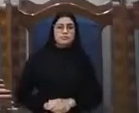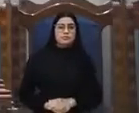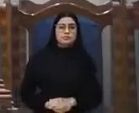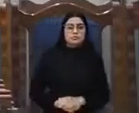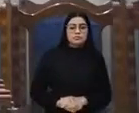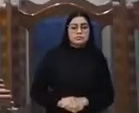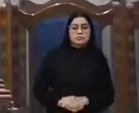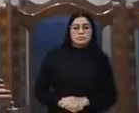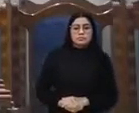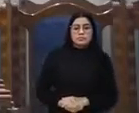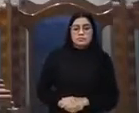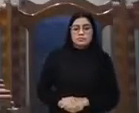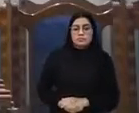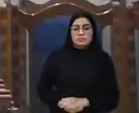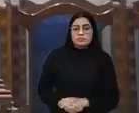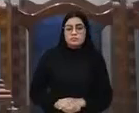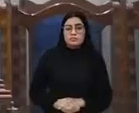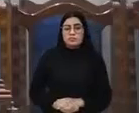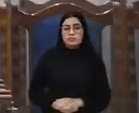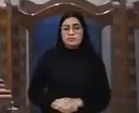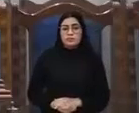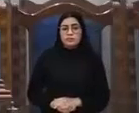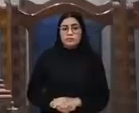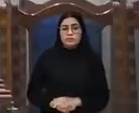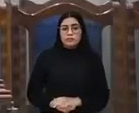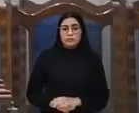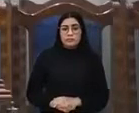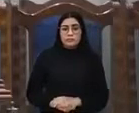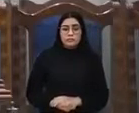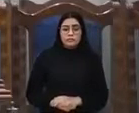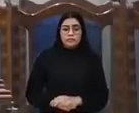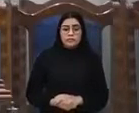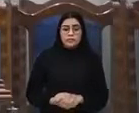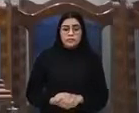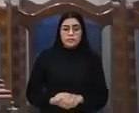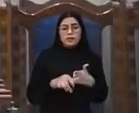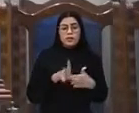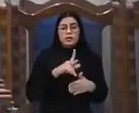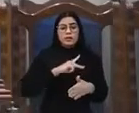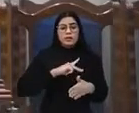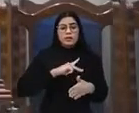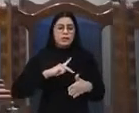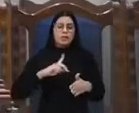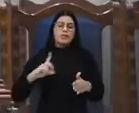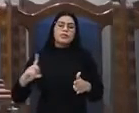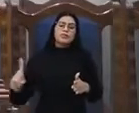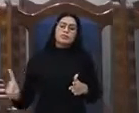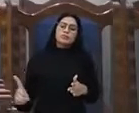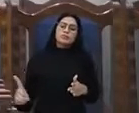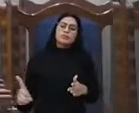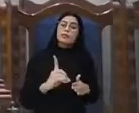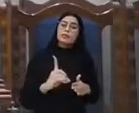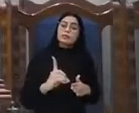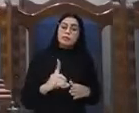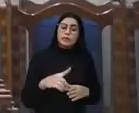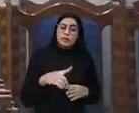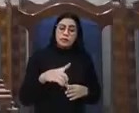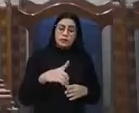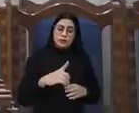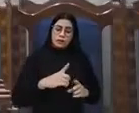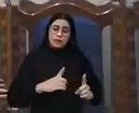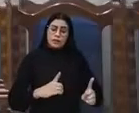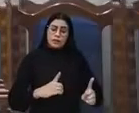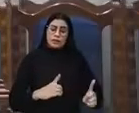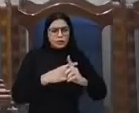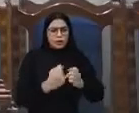cultuavam nessas sinagogas. E diz que Paulo ali chega e encontra judeus religiosos, e